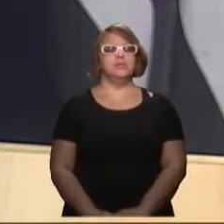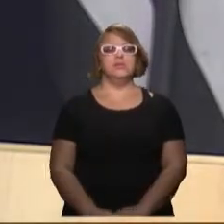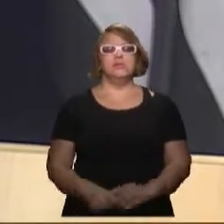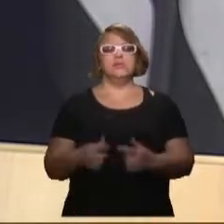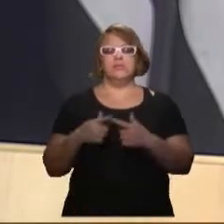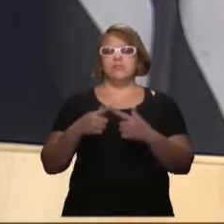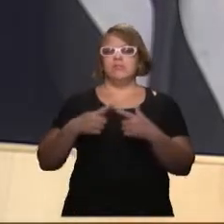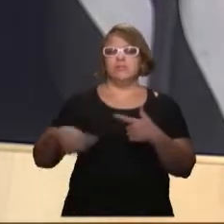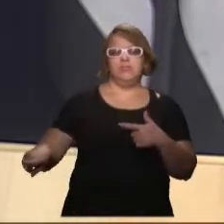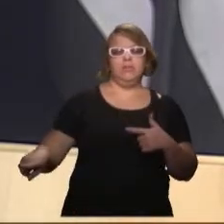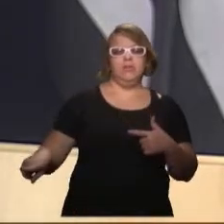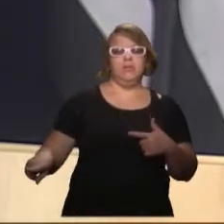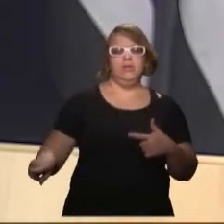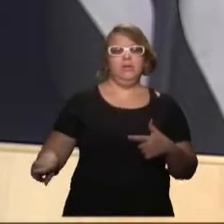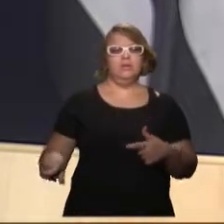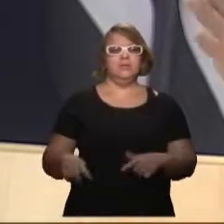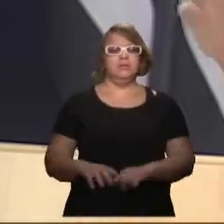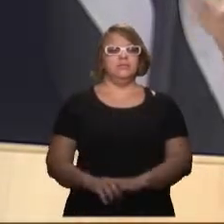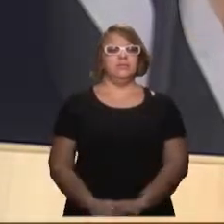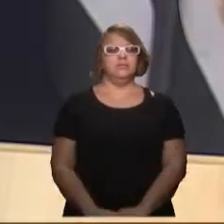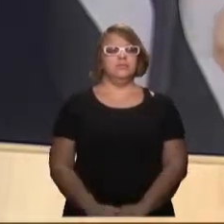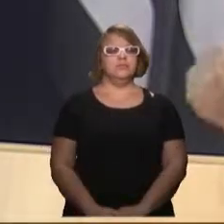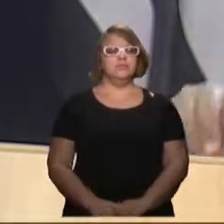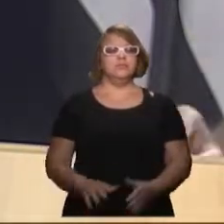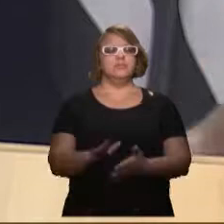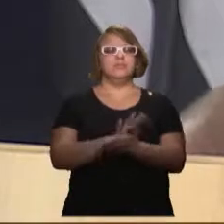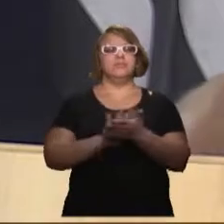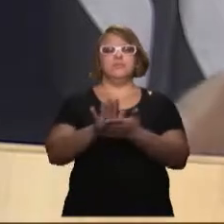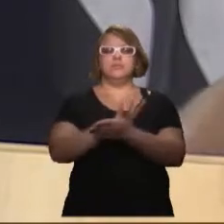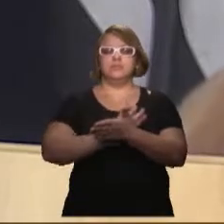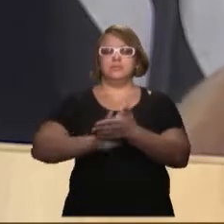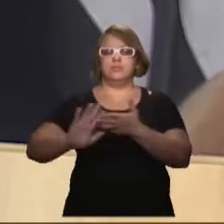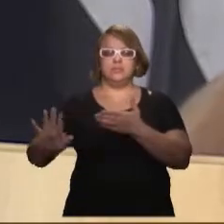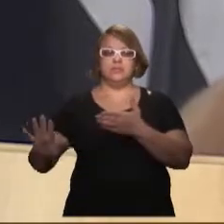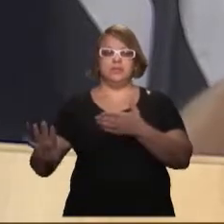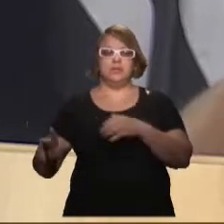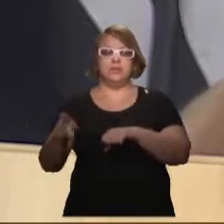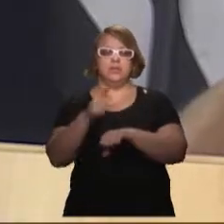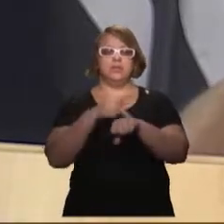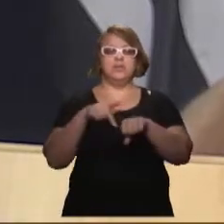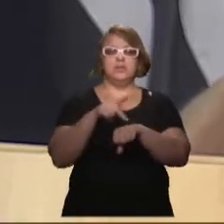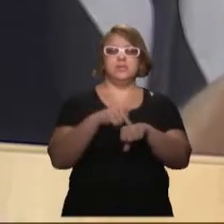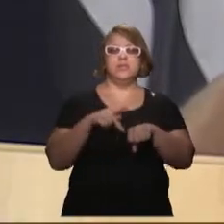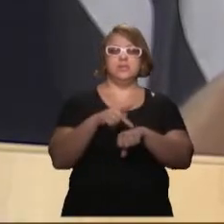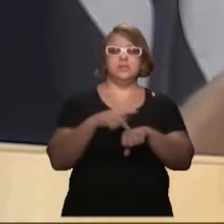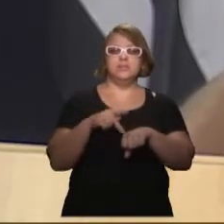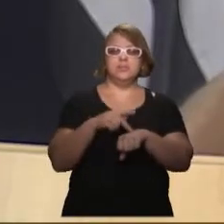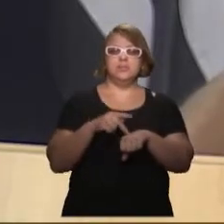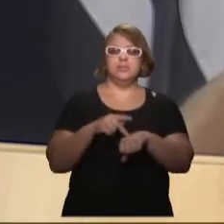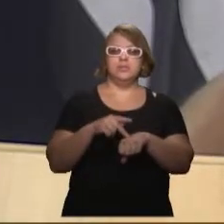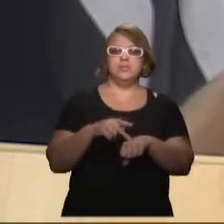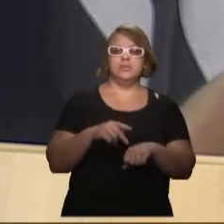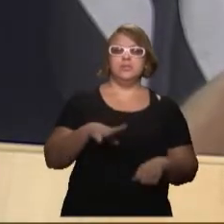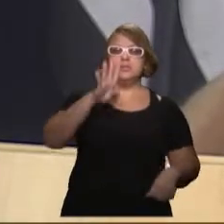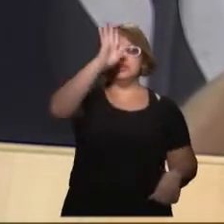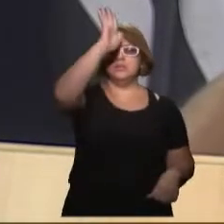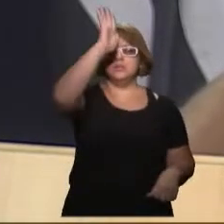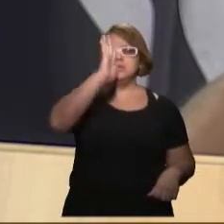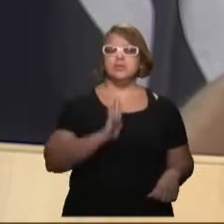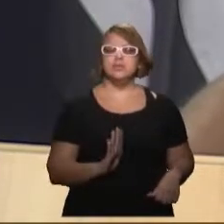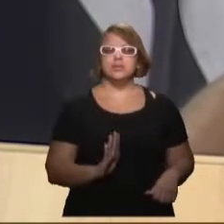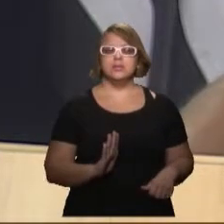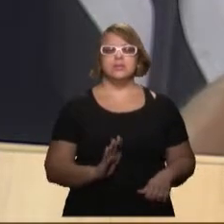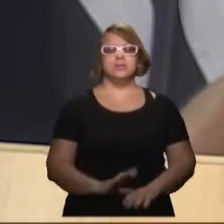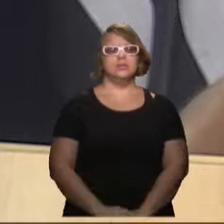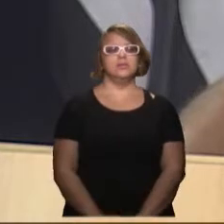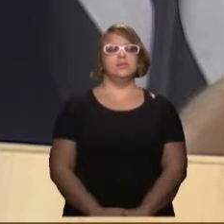concordo com nada nesse país que seja dado de graça, gente. Por mais necessitado